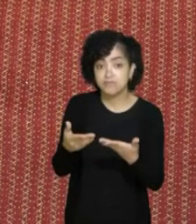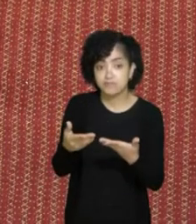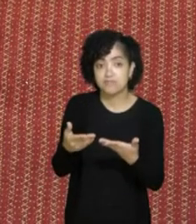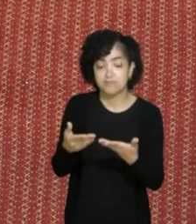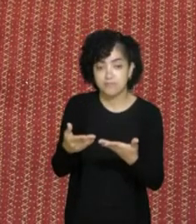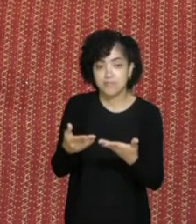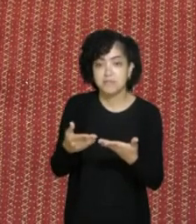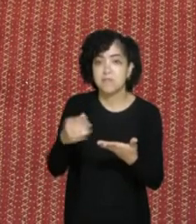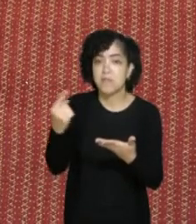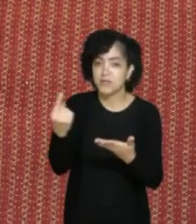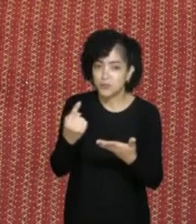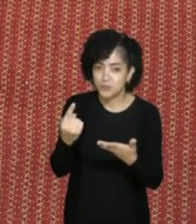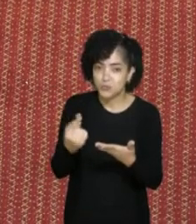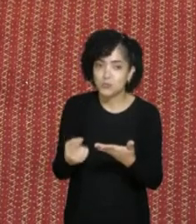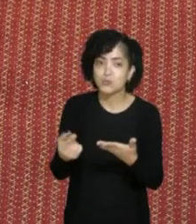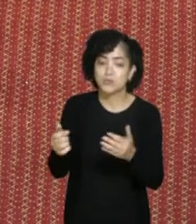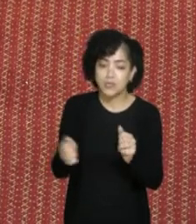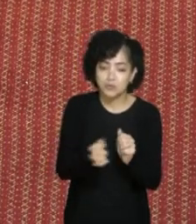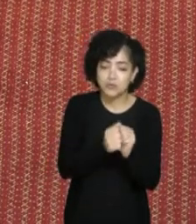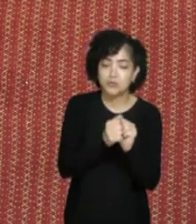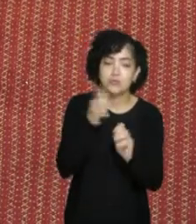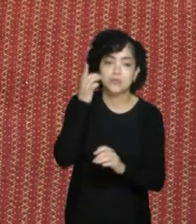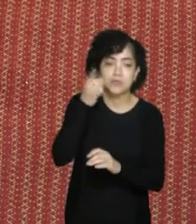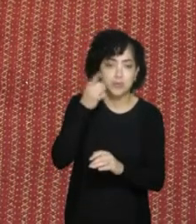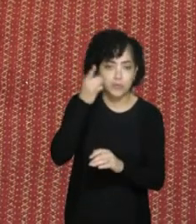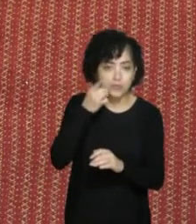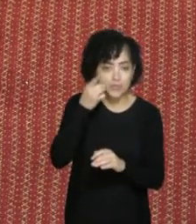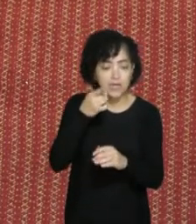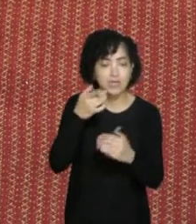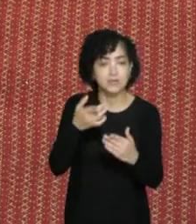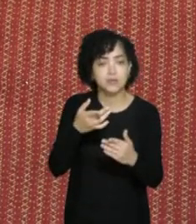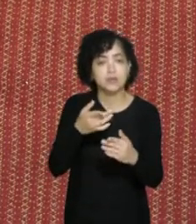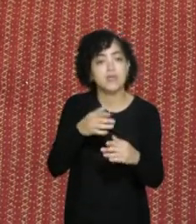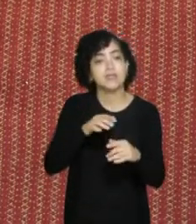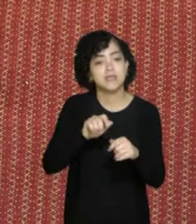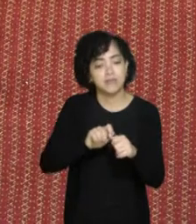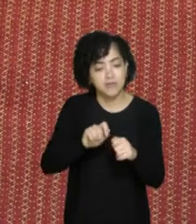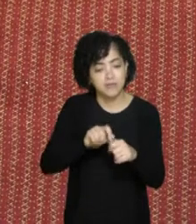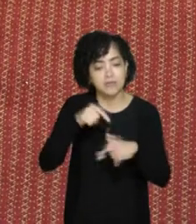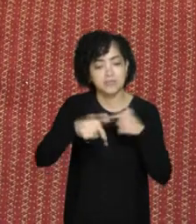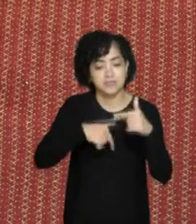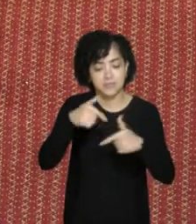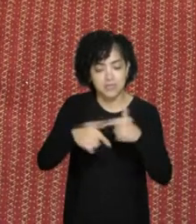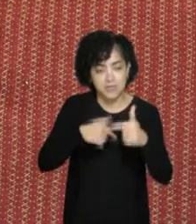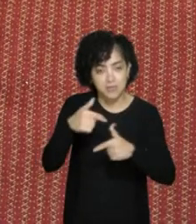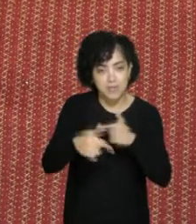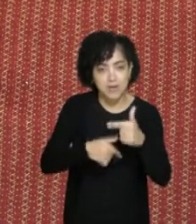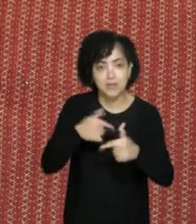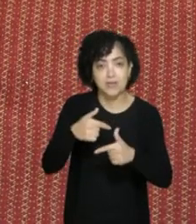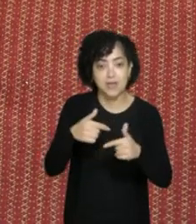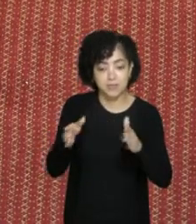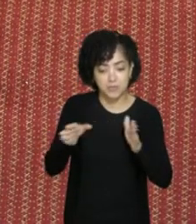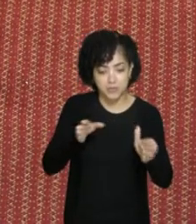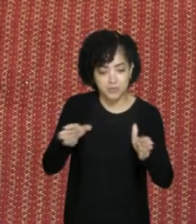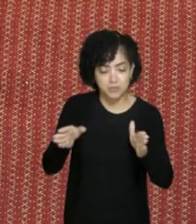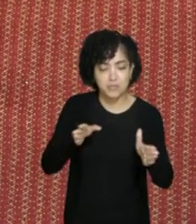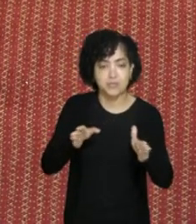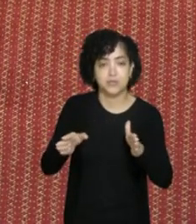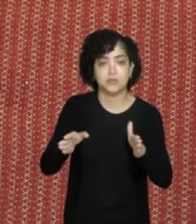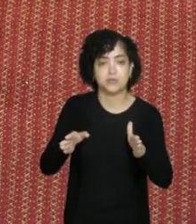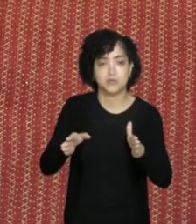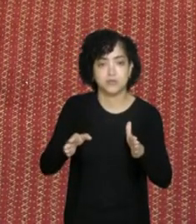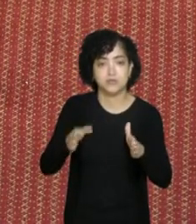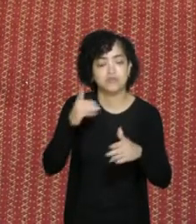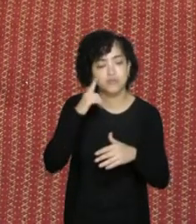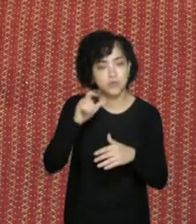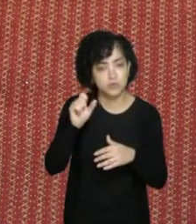um deputado e que eu tenho certeza que muito fará e muito trabalhará pelo tempo que vai ficar aqui. Tenha